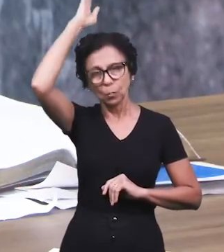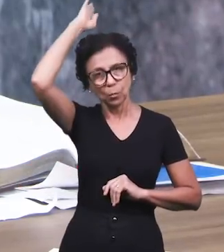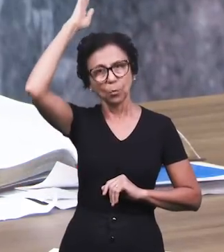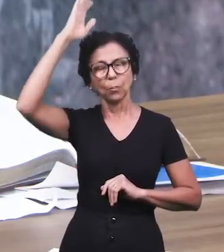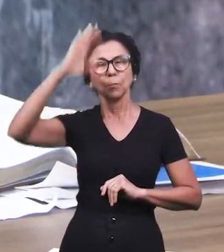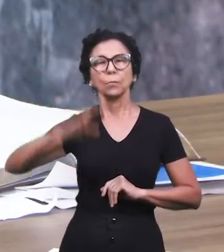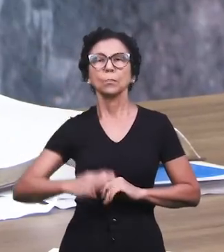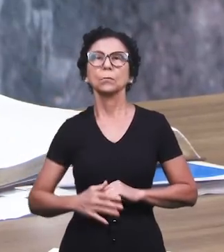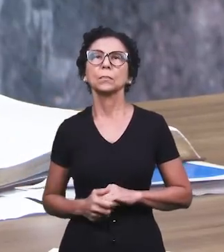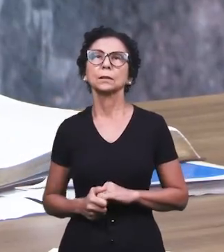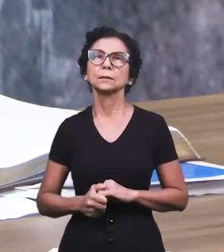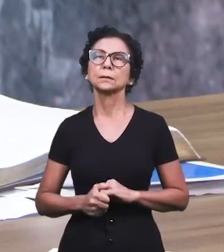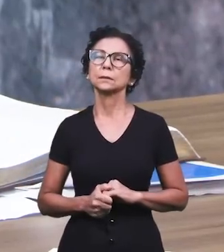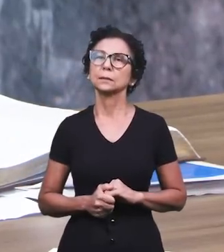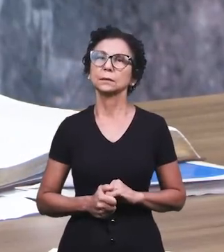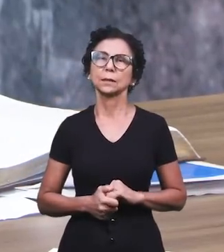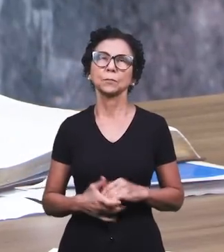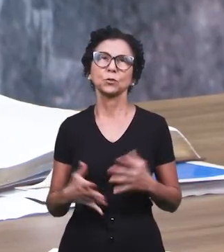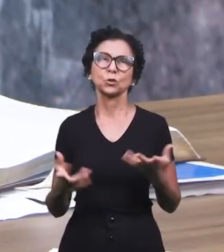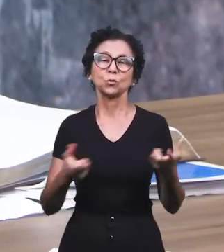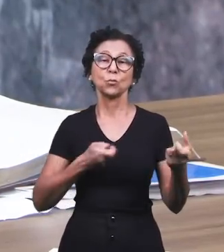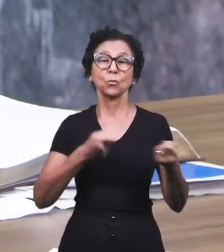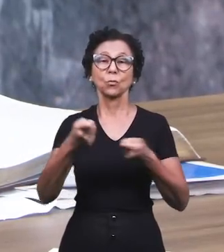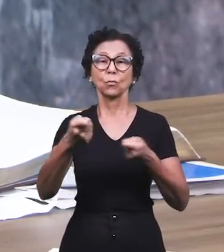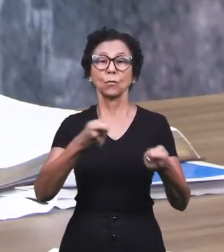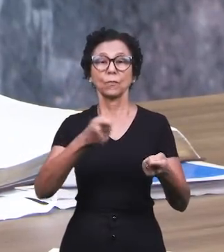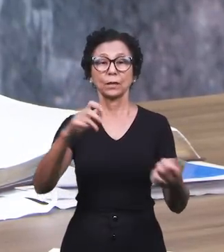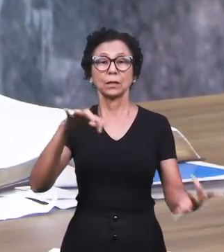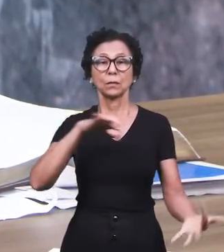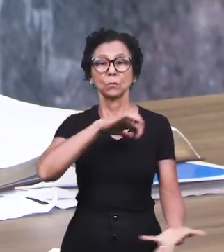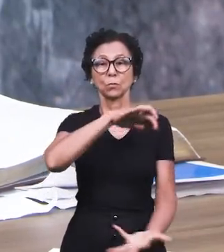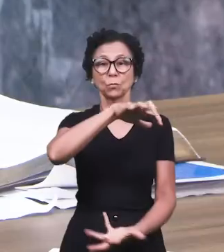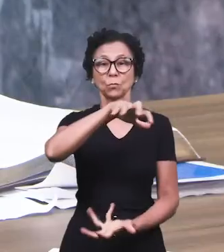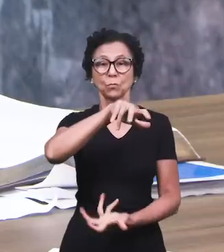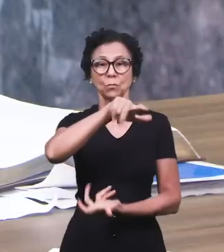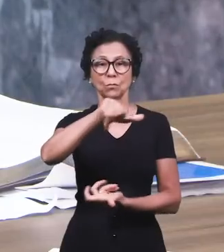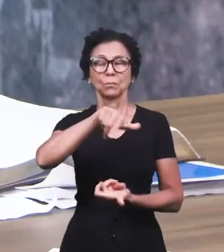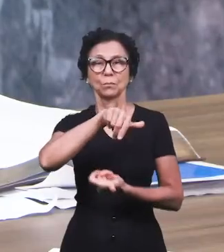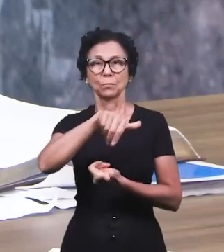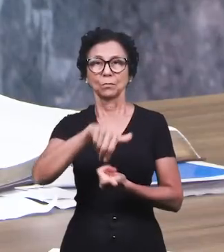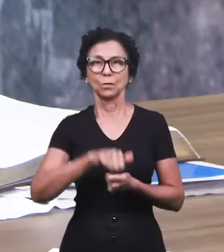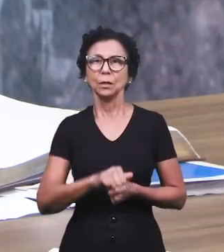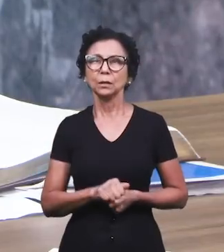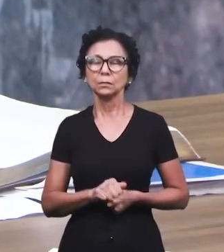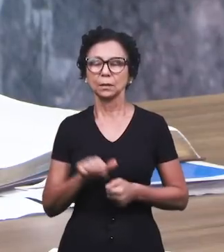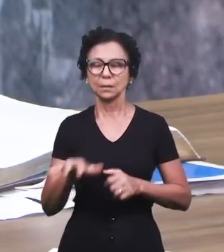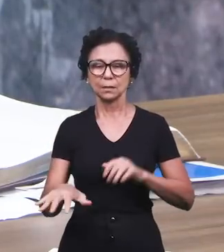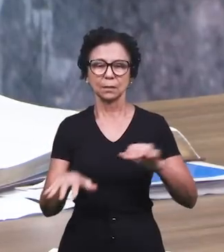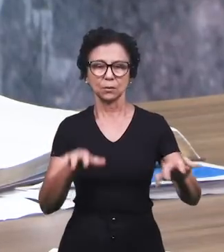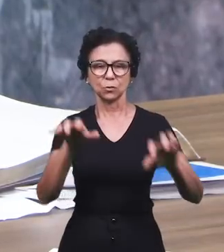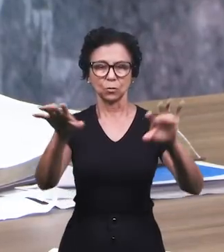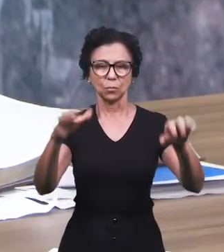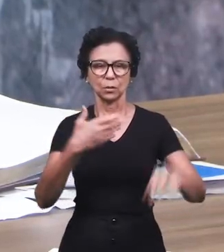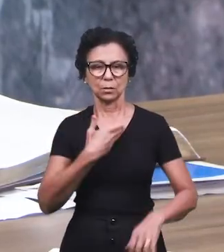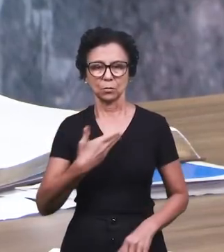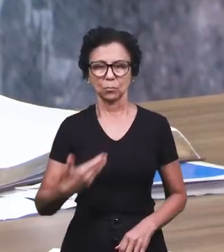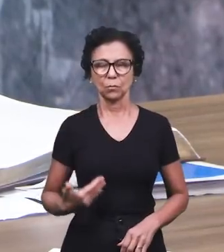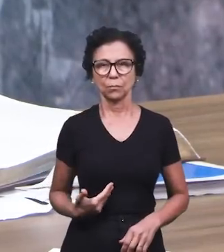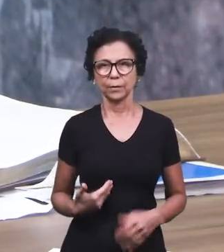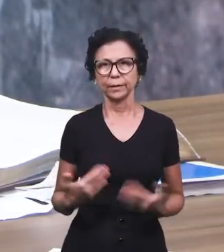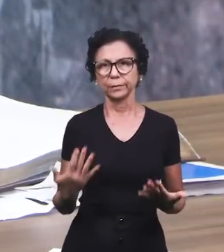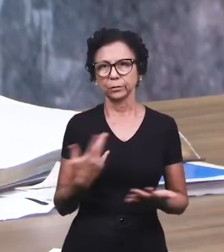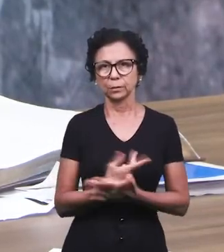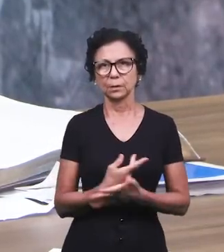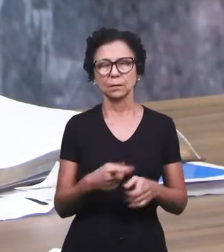de ser a civilizadora do mundo. E esses reis locais, esses governantes locais, o Egito também